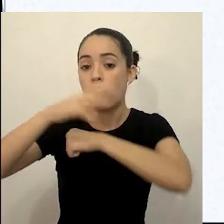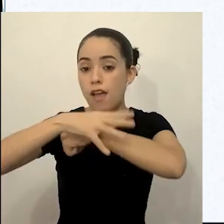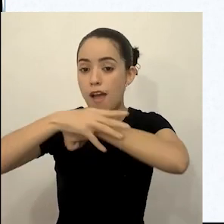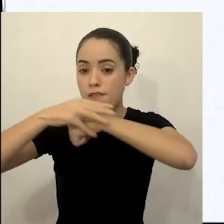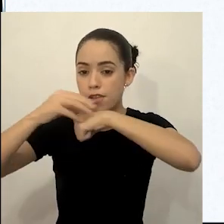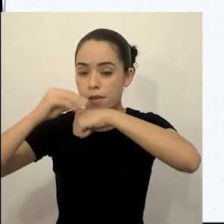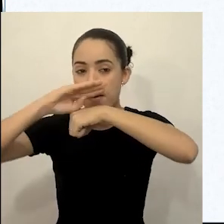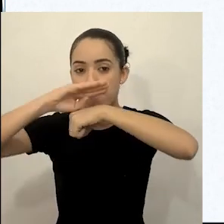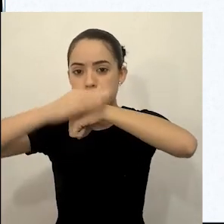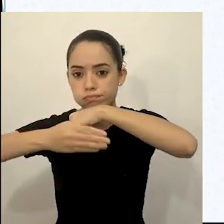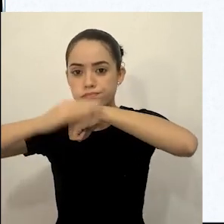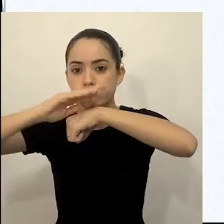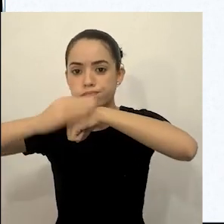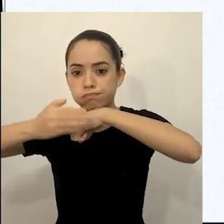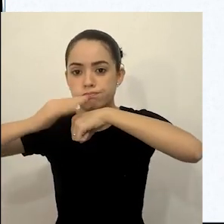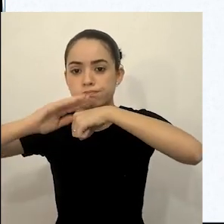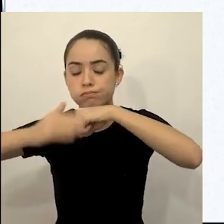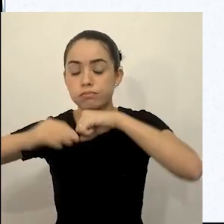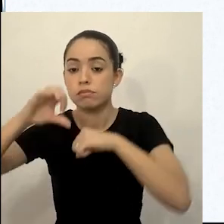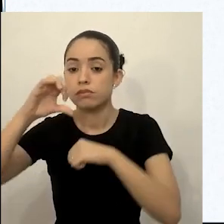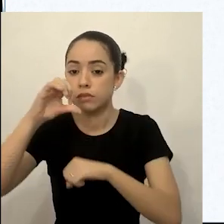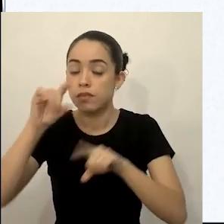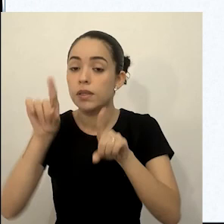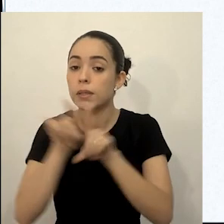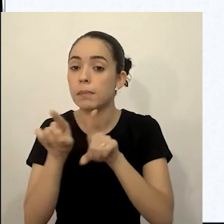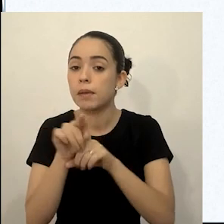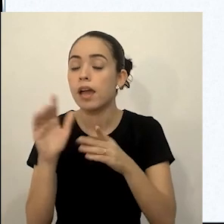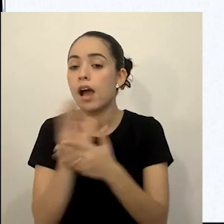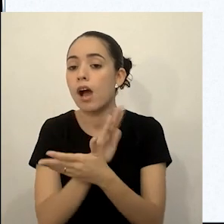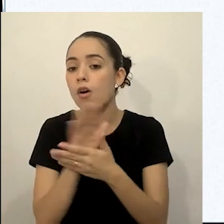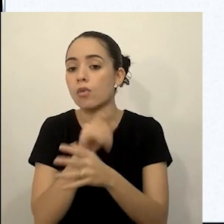densas e por nervuras